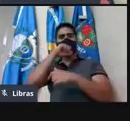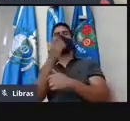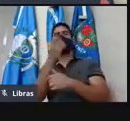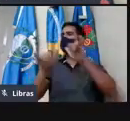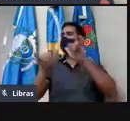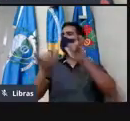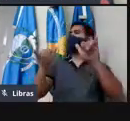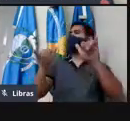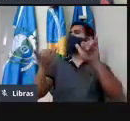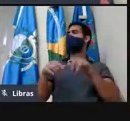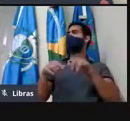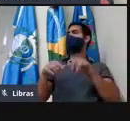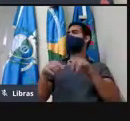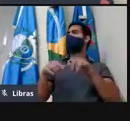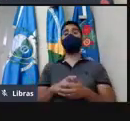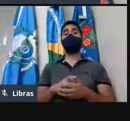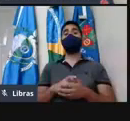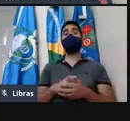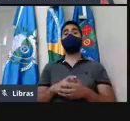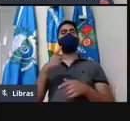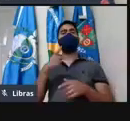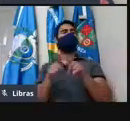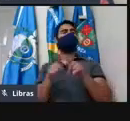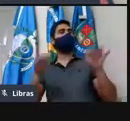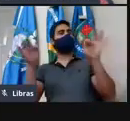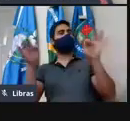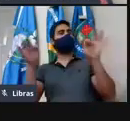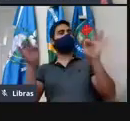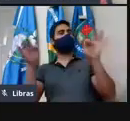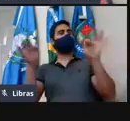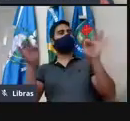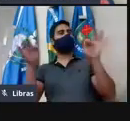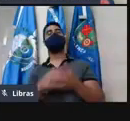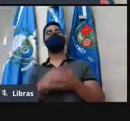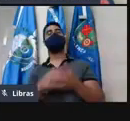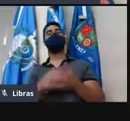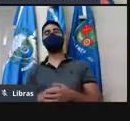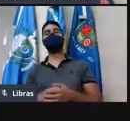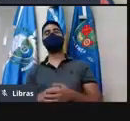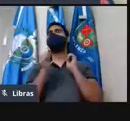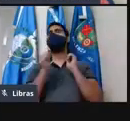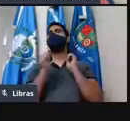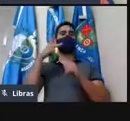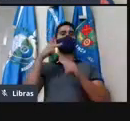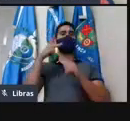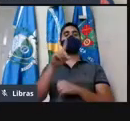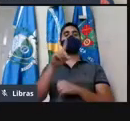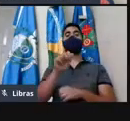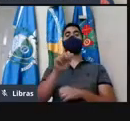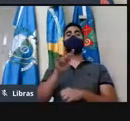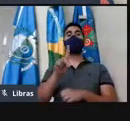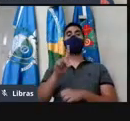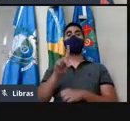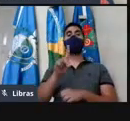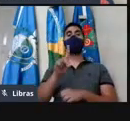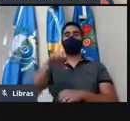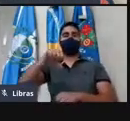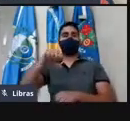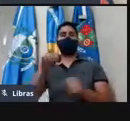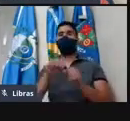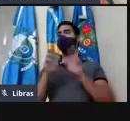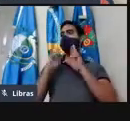tenho 45 segundos, eu quero falar da minha felicidade, presidente Fábio Antônio, junto com o vereador David, no último dia 9, nós fizemos a